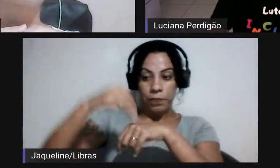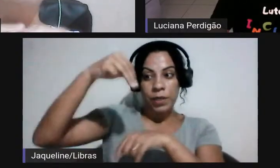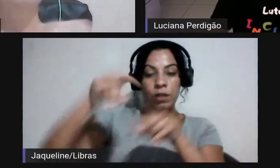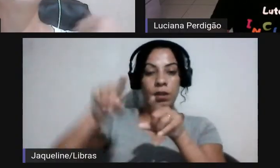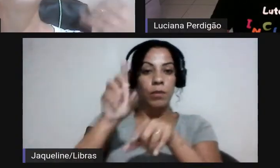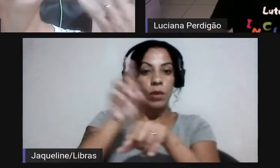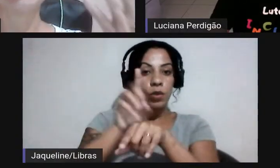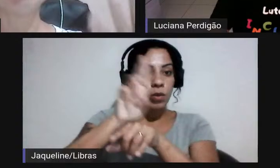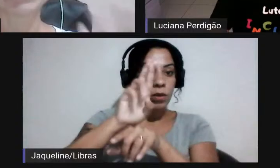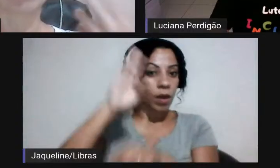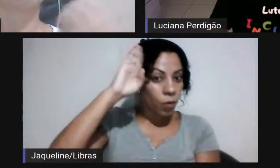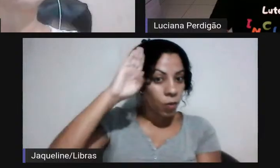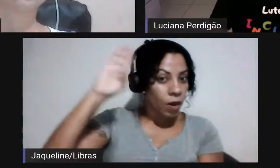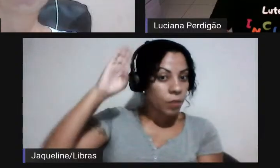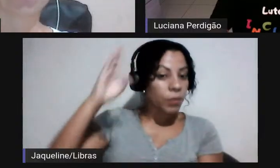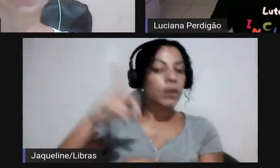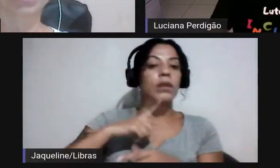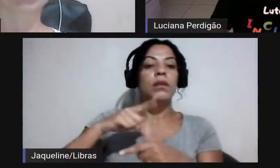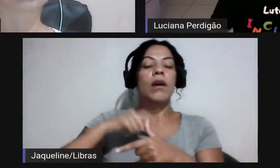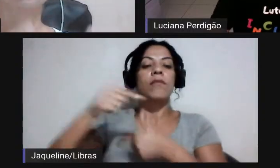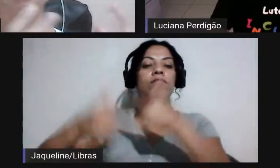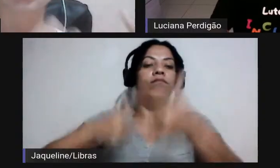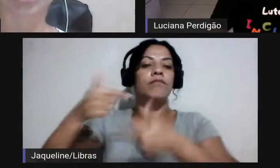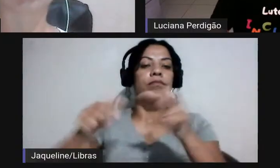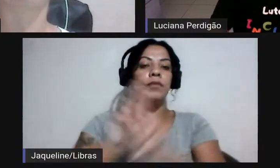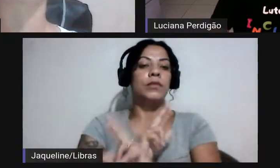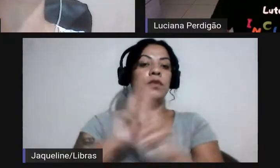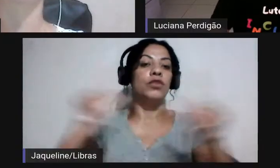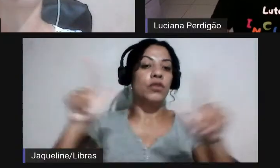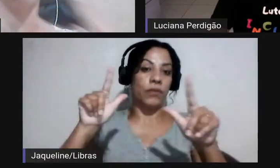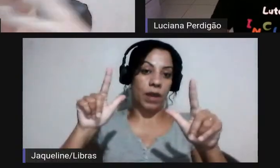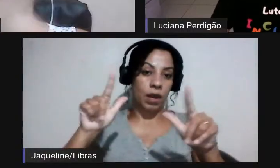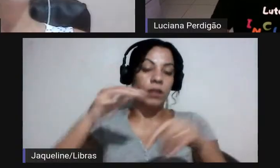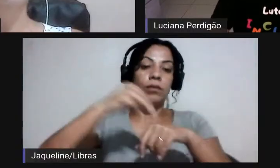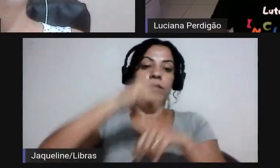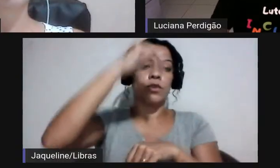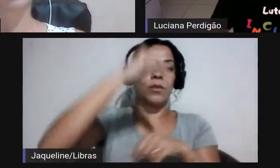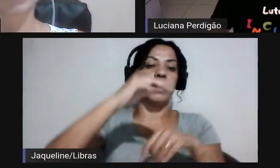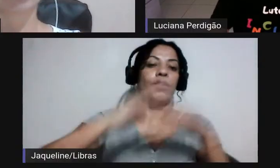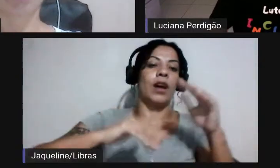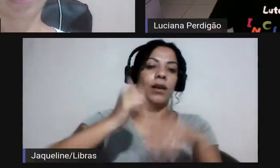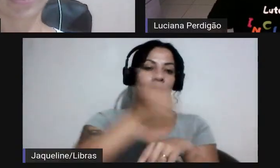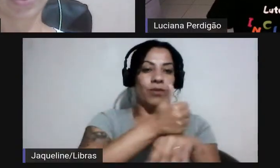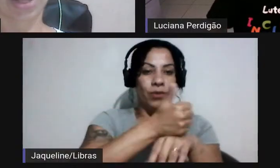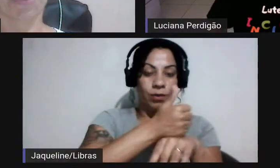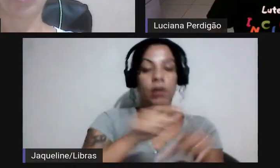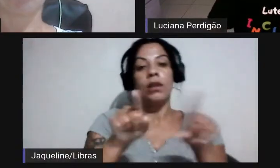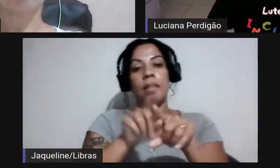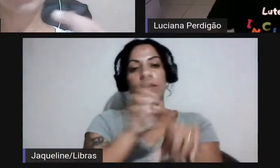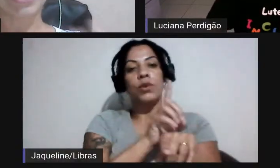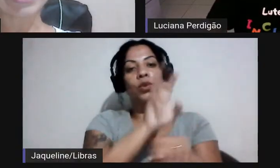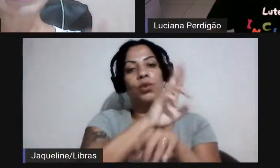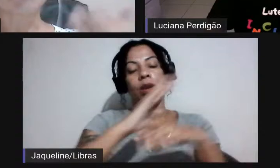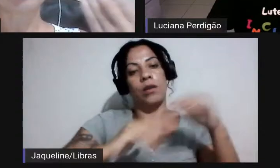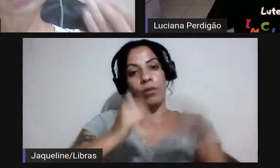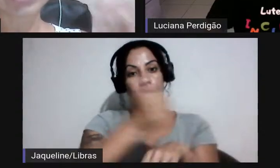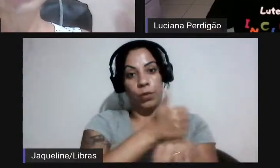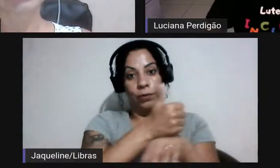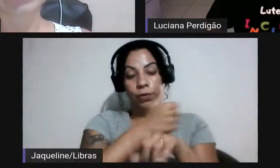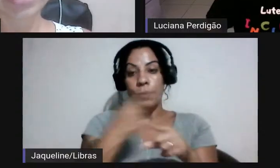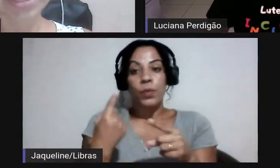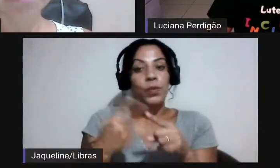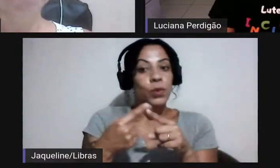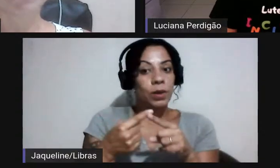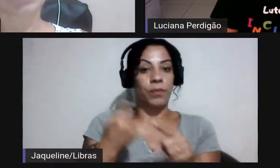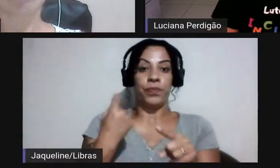uma dinâmica bem diferente de um mestrado profissional ou de um doutorado profissional. Porque além da